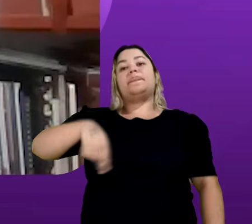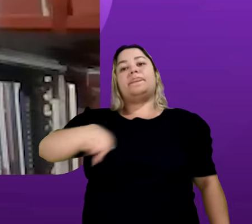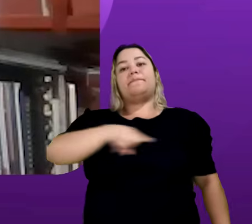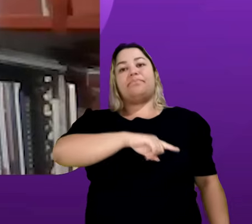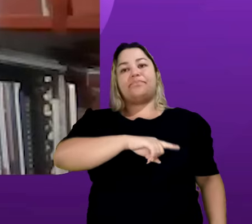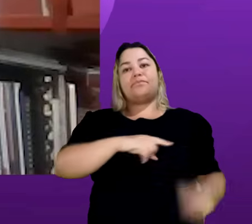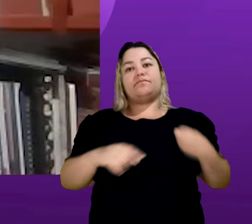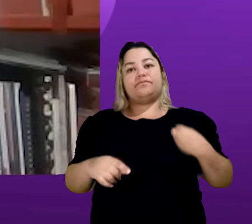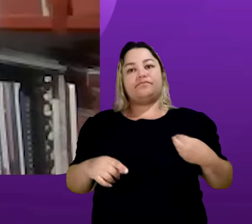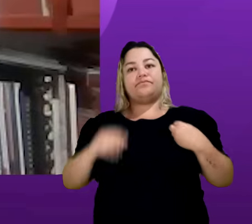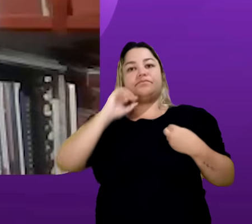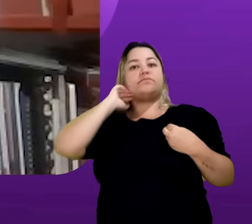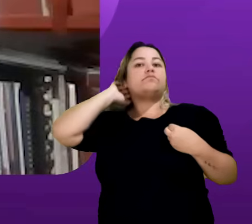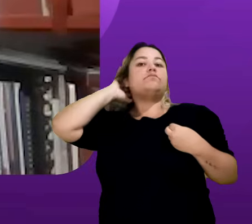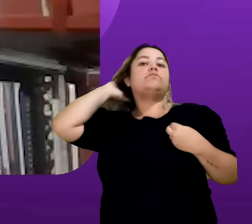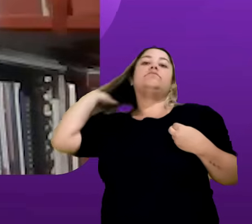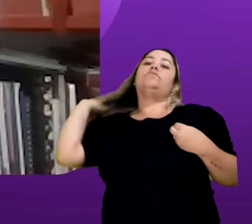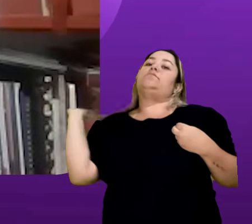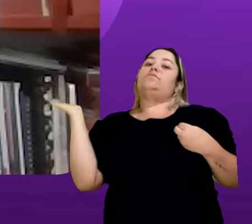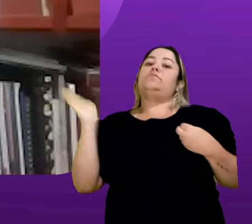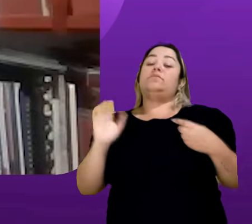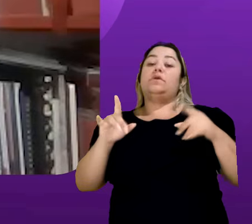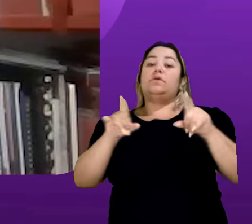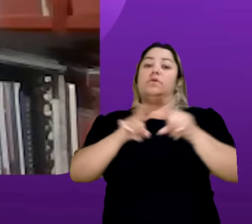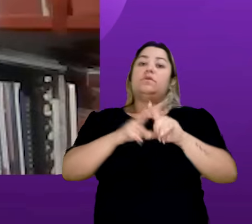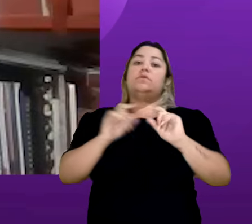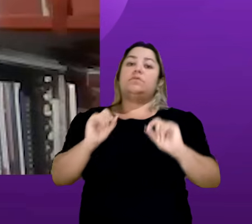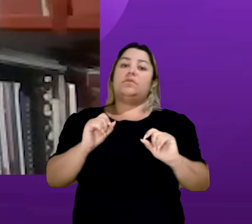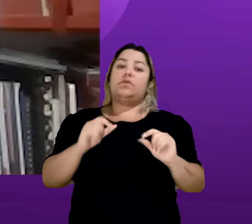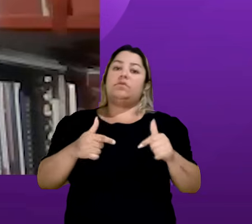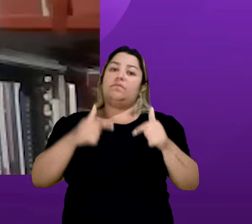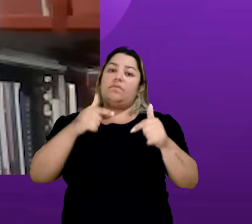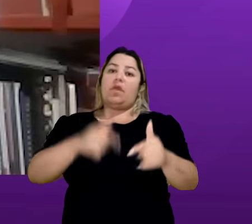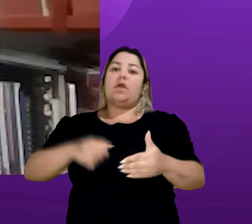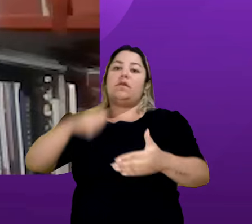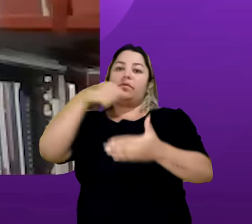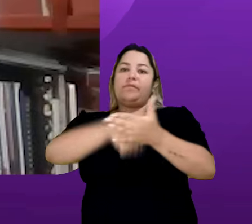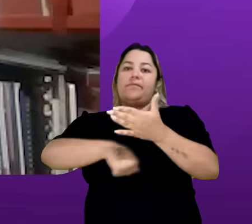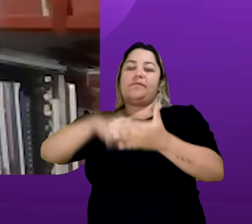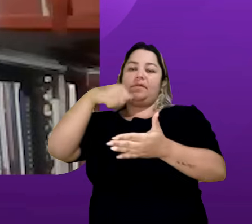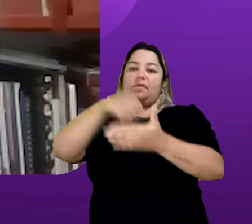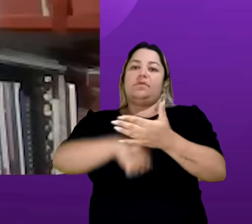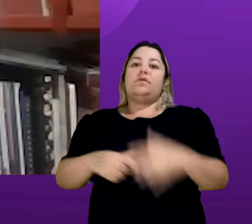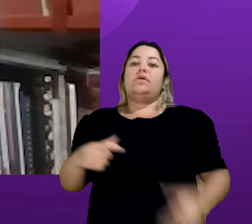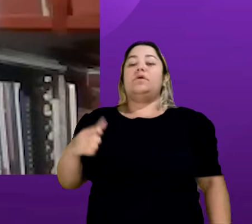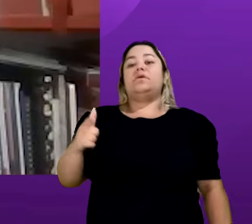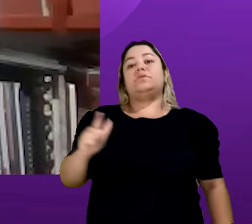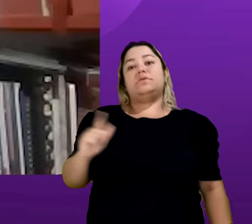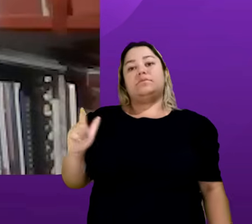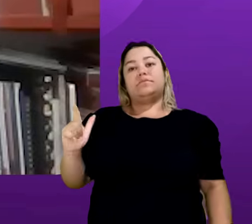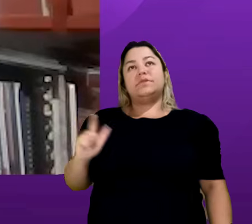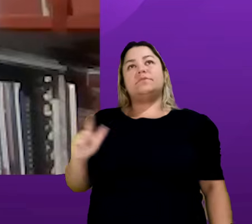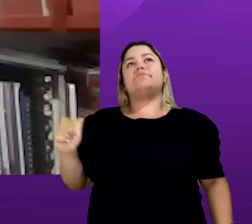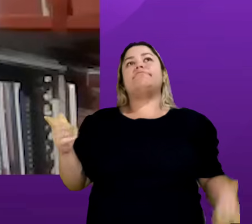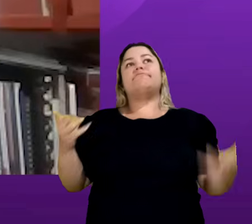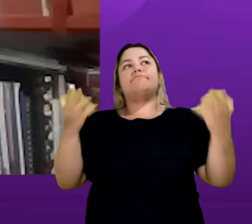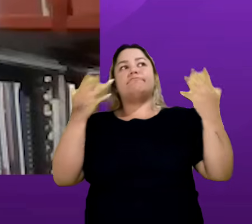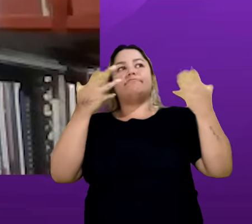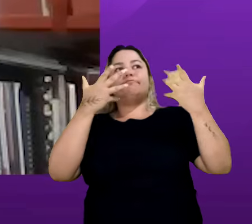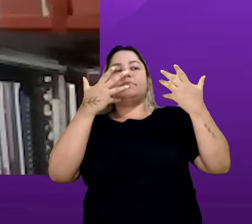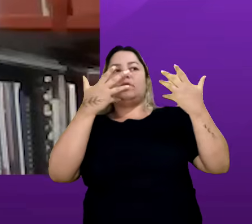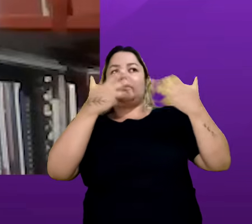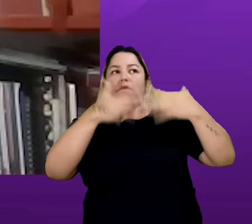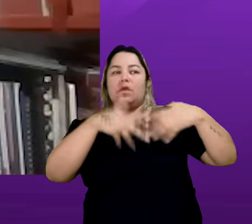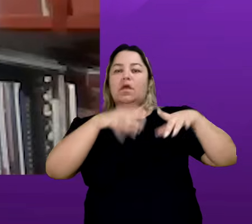também, apesar de muitas lutas, ele também tem muitos reflexos, tem muitas coisas dessa sociedade